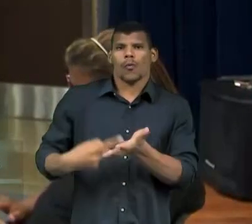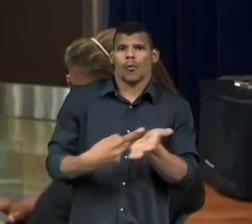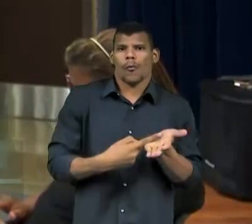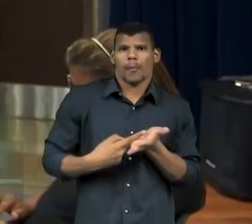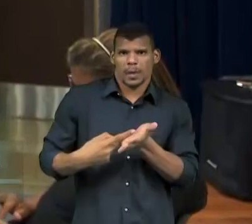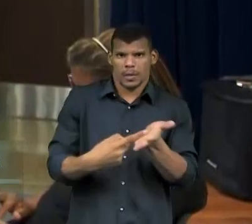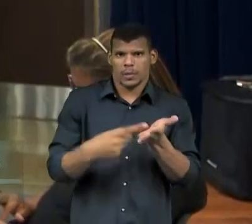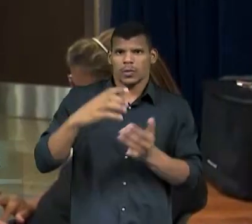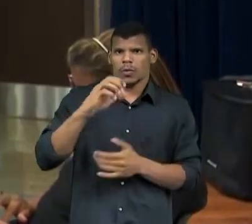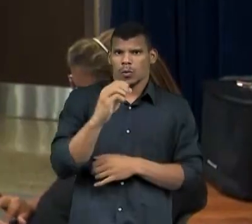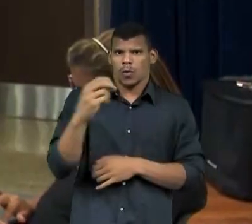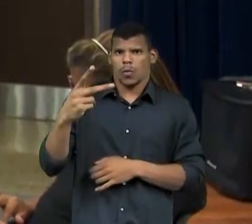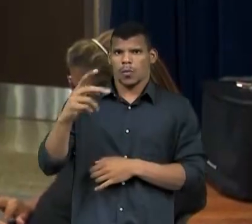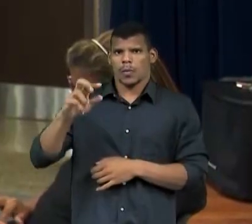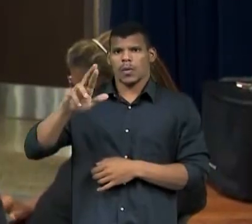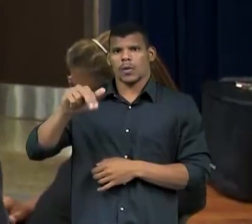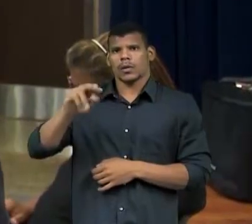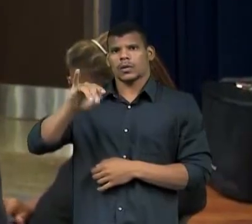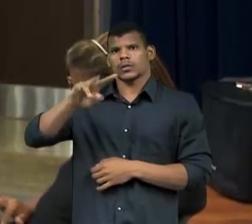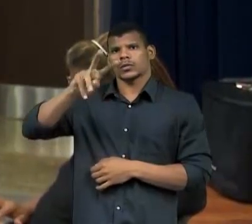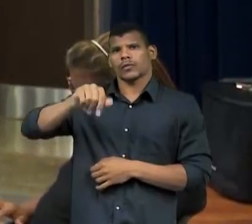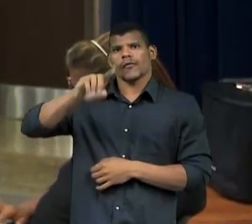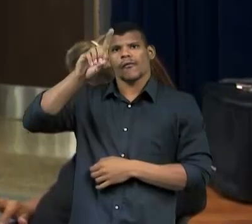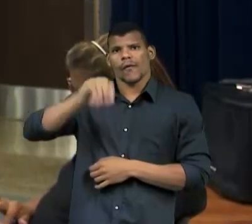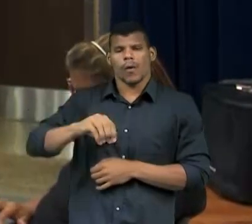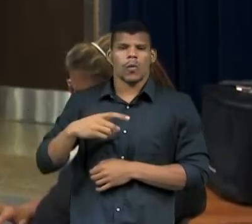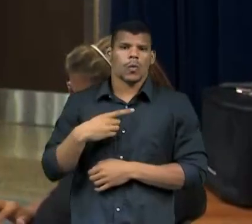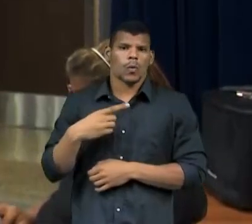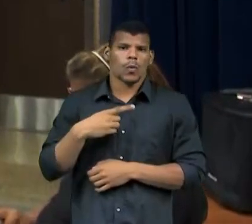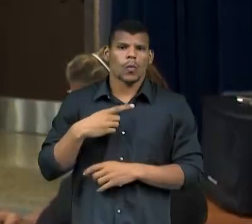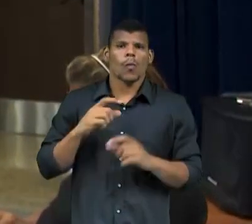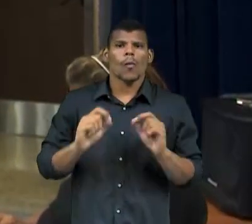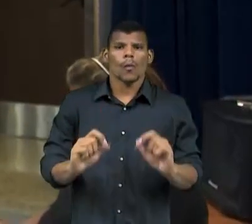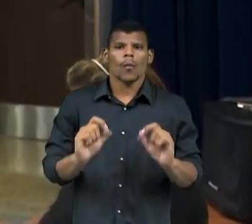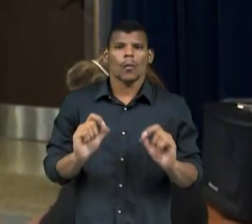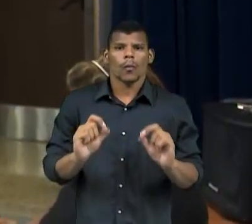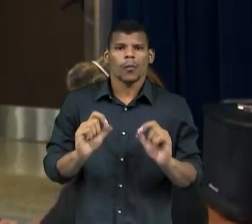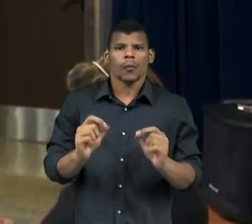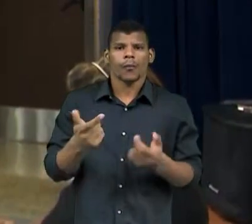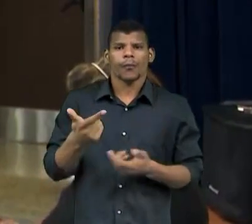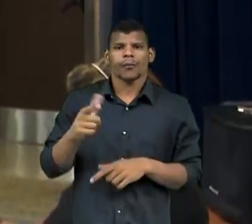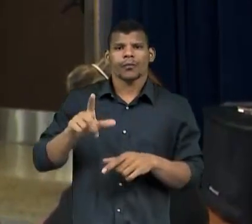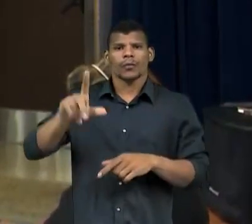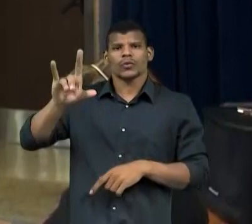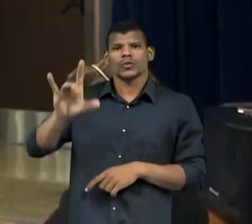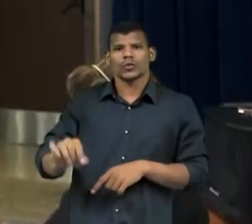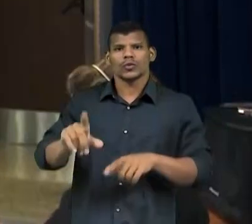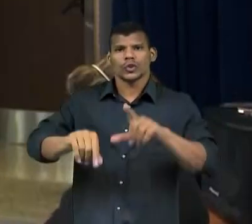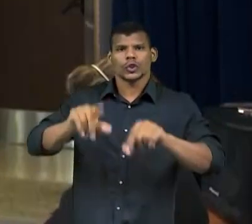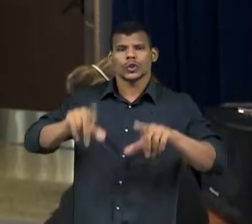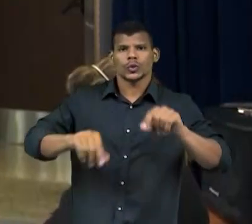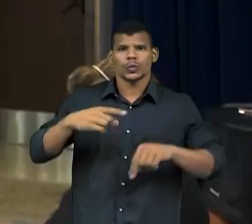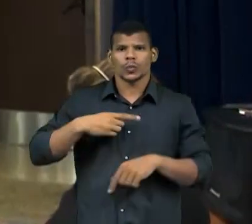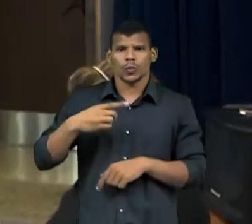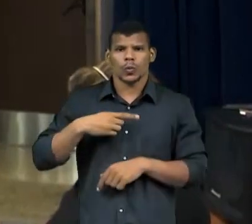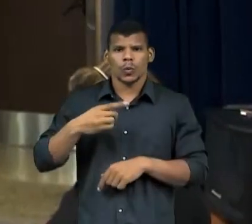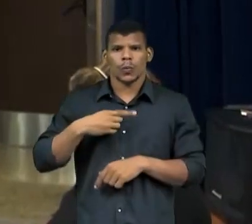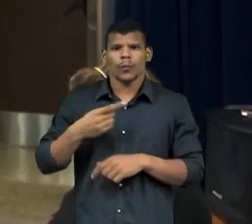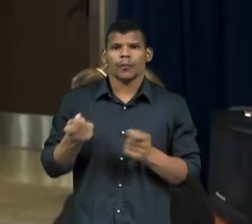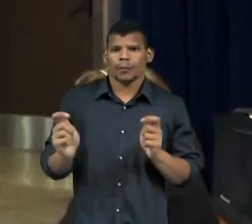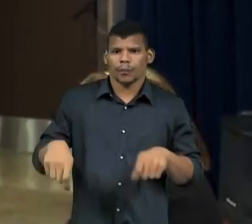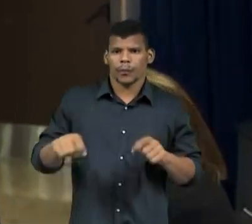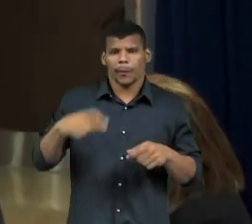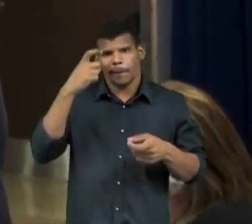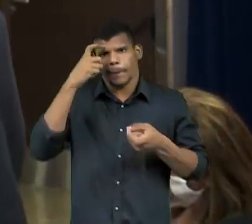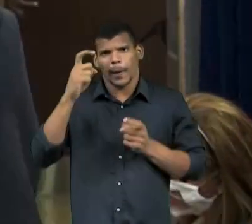catadores de material reciclável, que a gente já pense alternativas como coleta seletiva, né? A gente possa pensar também